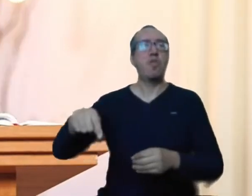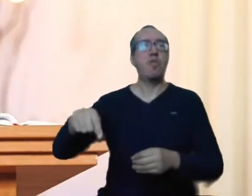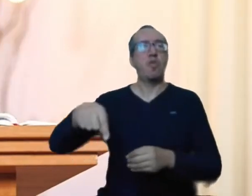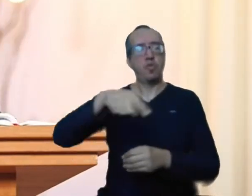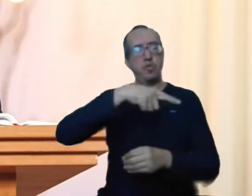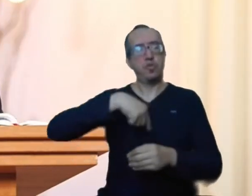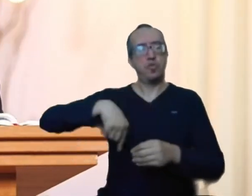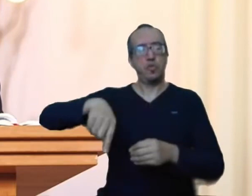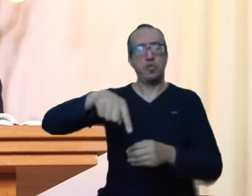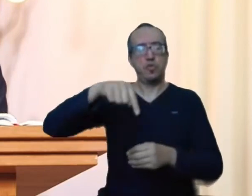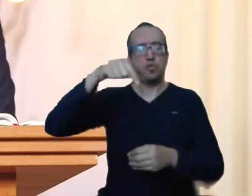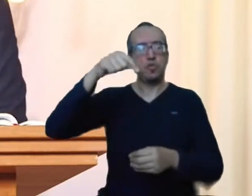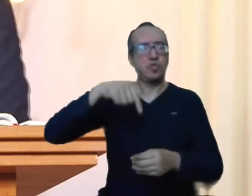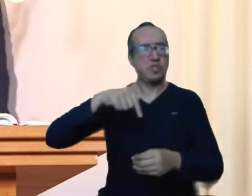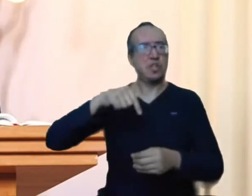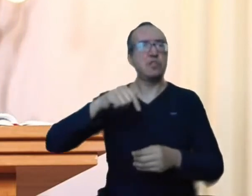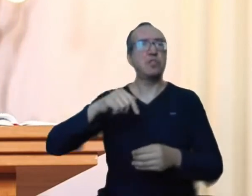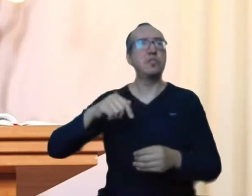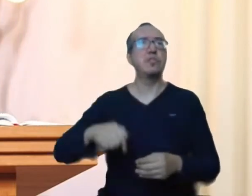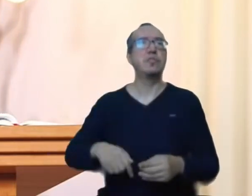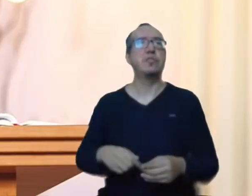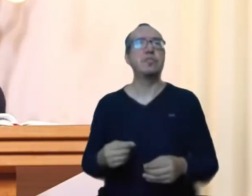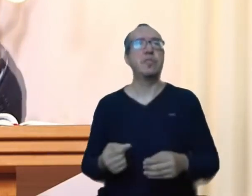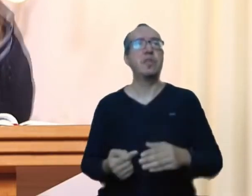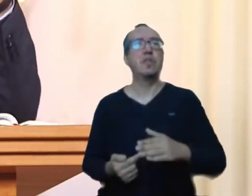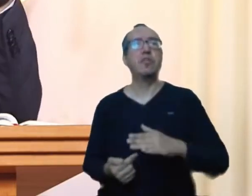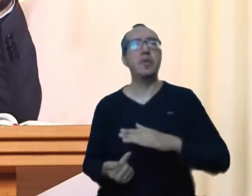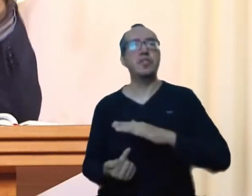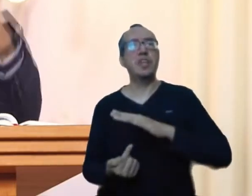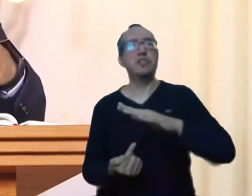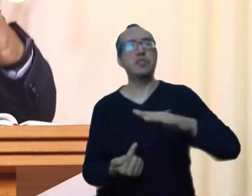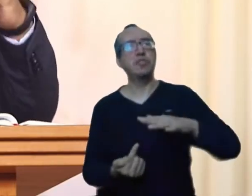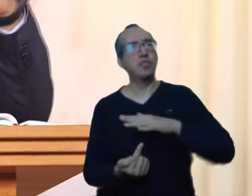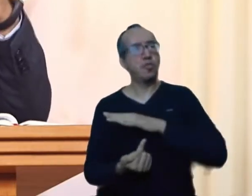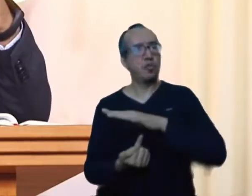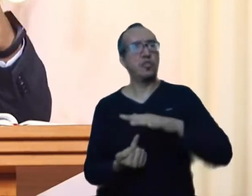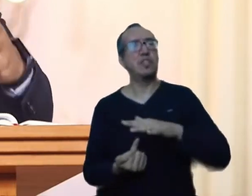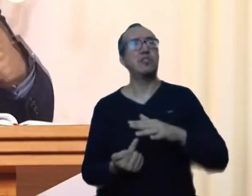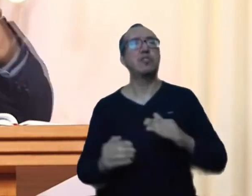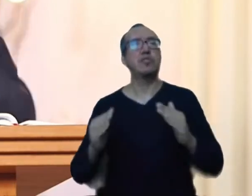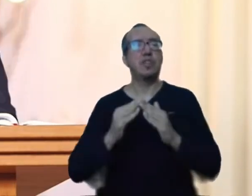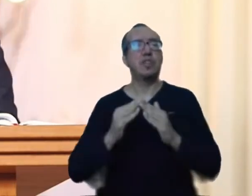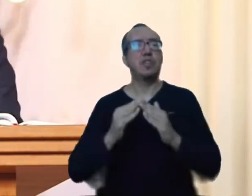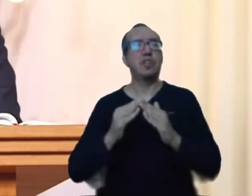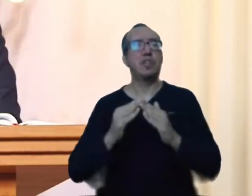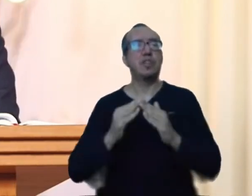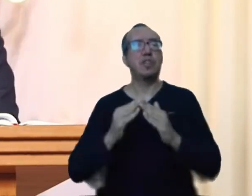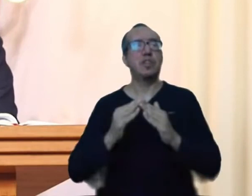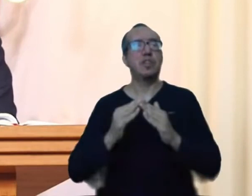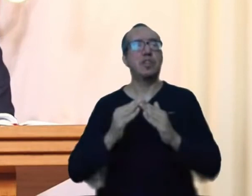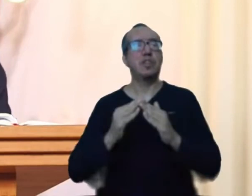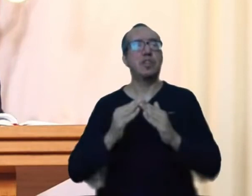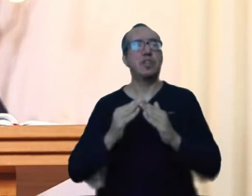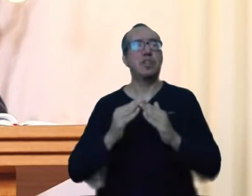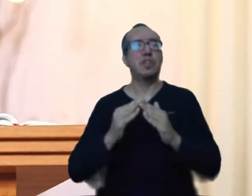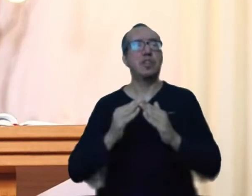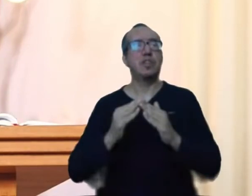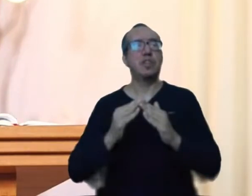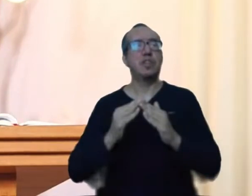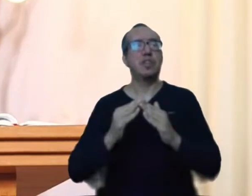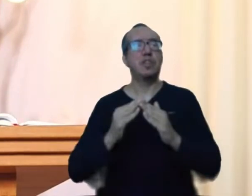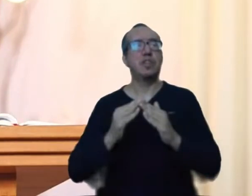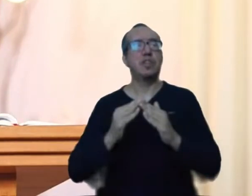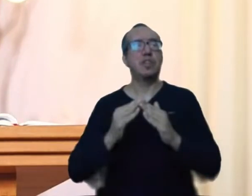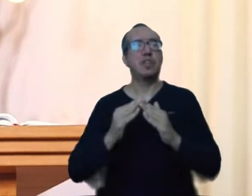os jovens para Deus, eu preciso tê-los como centro de cuidado da igreja. Se você